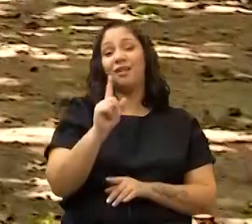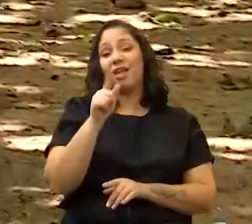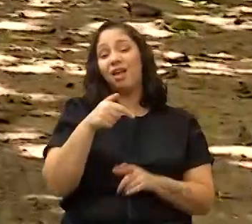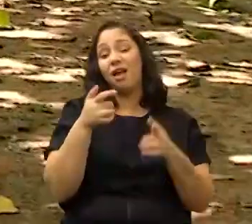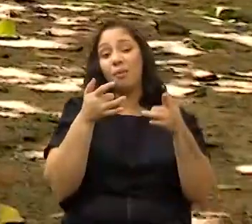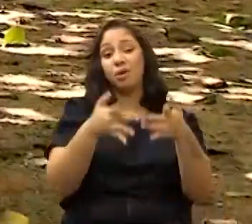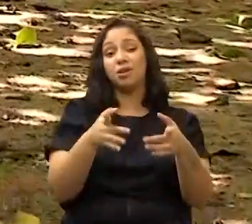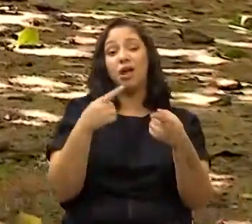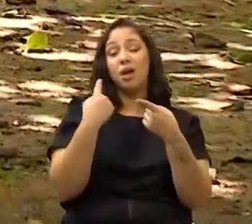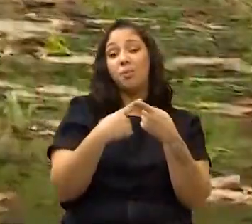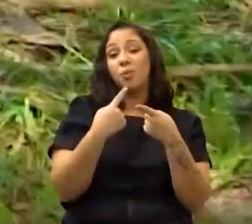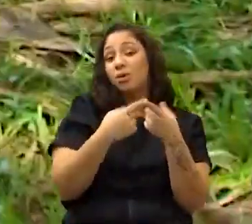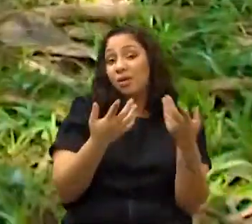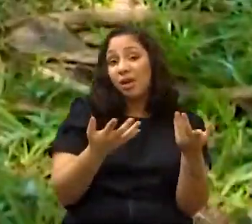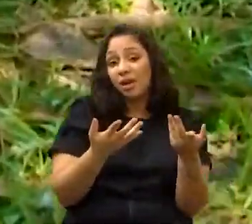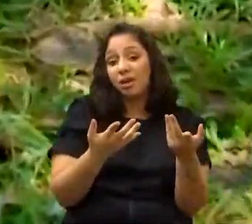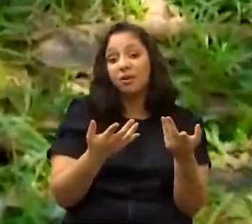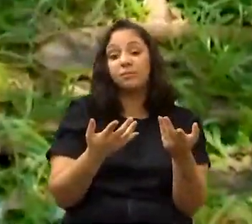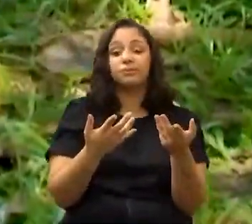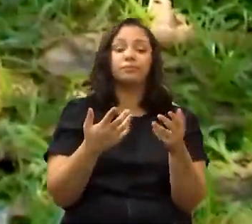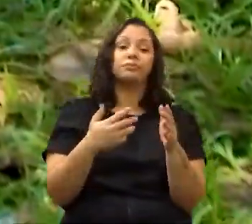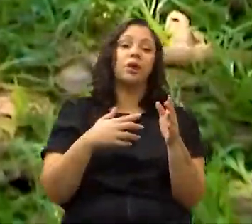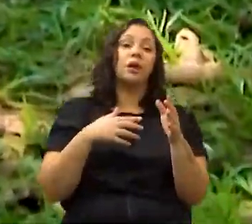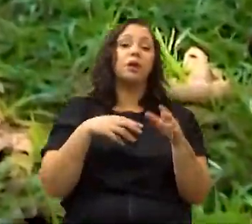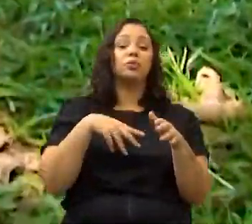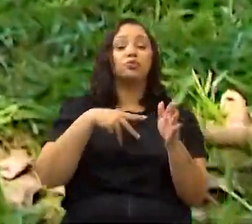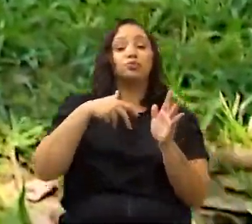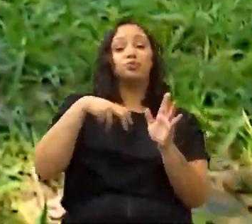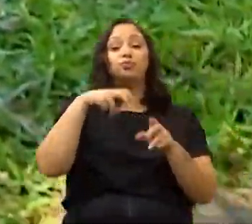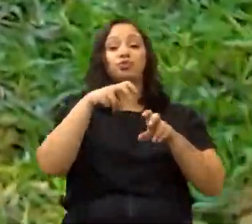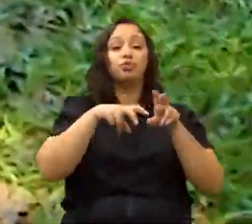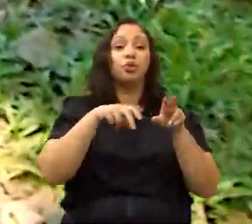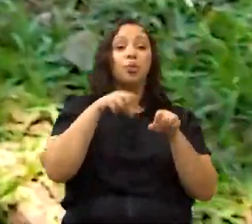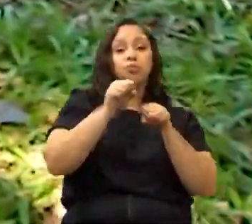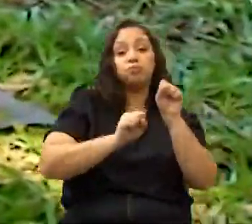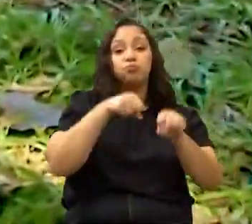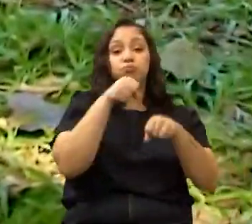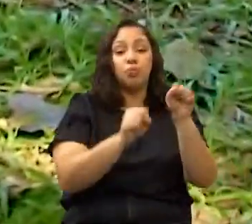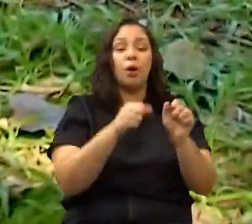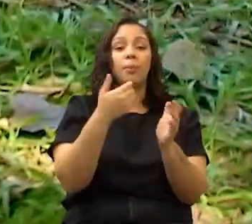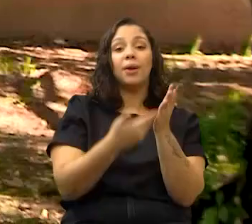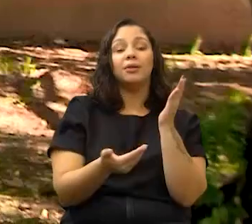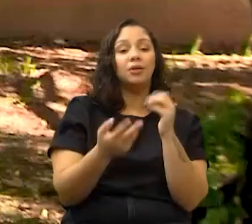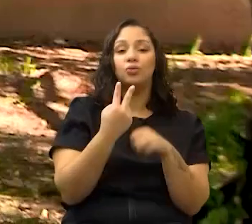porque simplesmente perderam a condição de andar. Não dá para